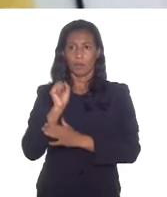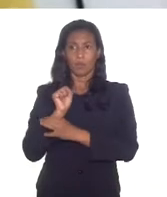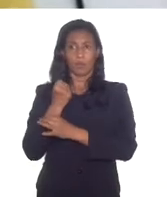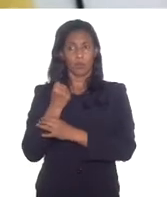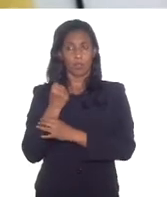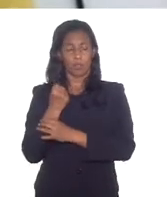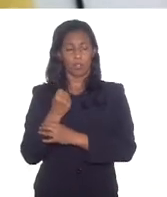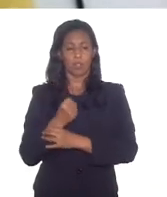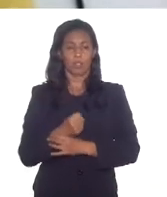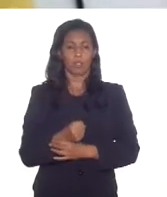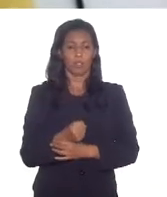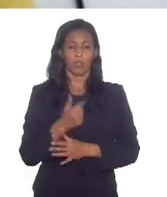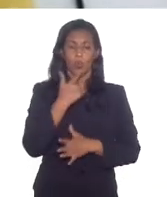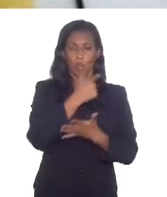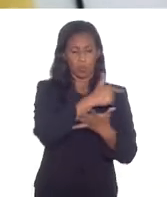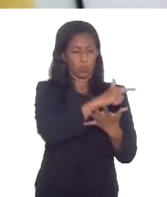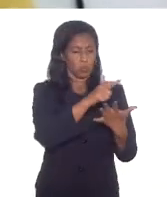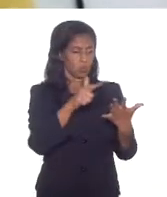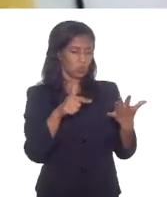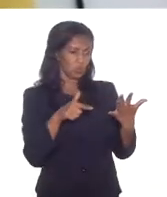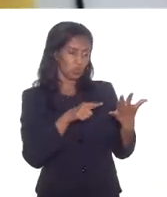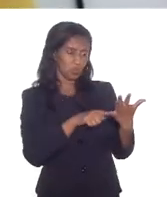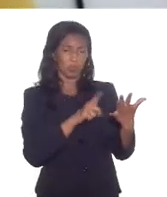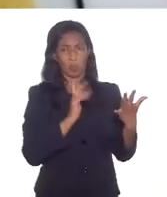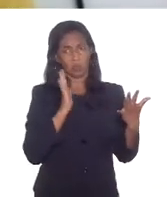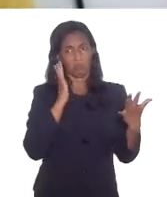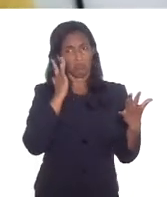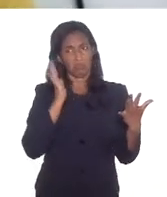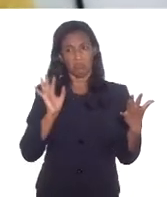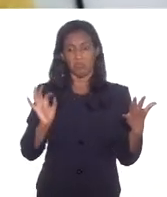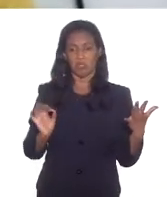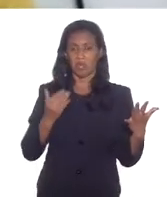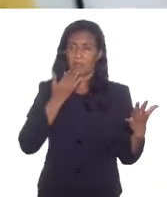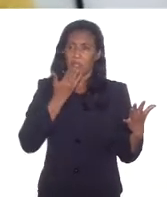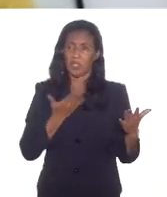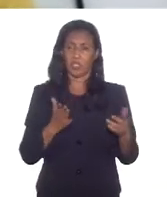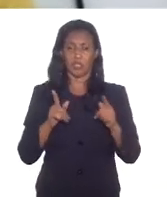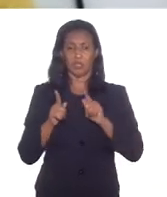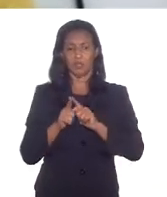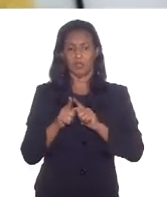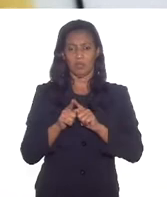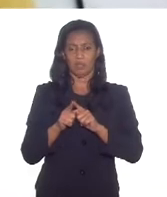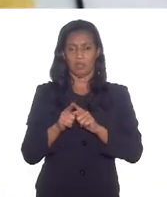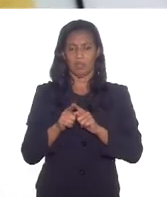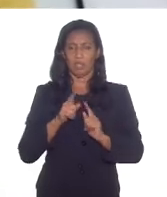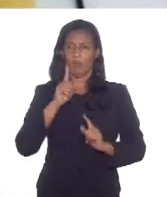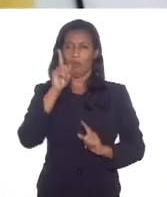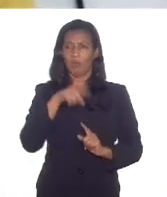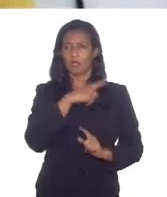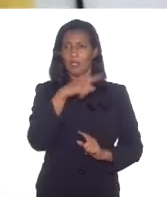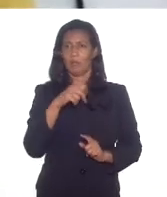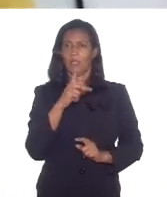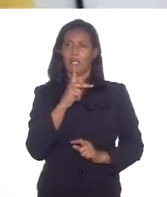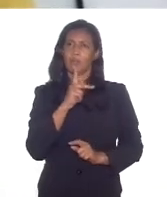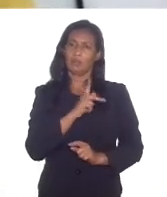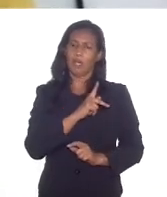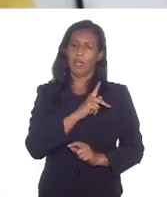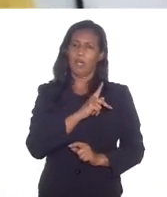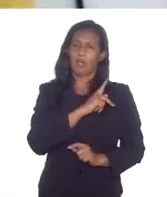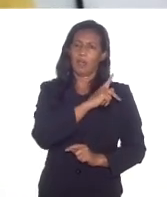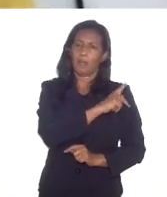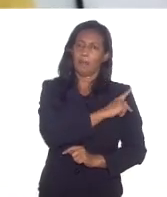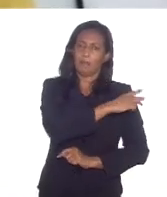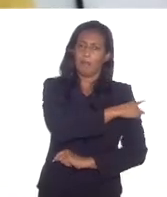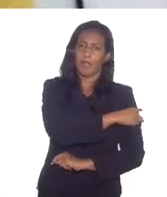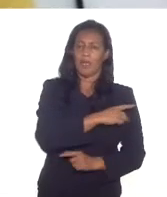ali naquela arte, de fato, têm um viés ideológico, já pediram ali a extinção da Polícia Militar, estão sempre do